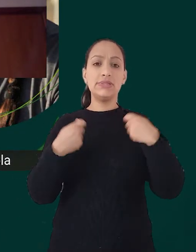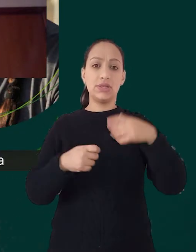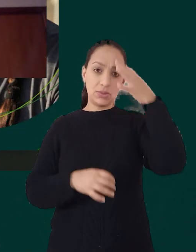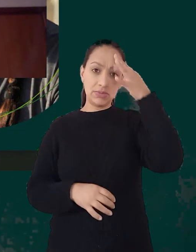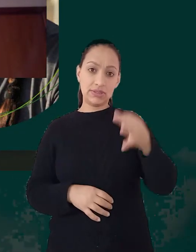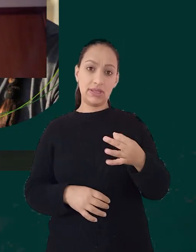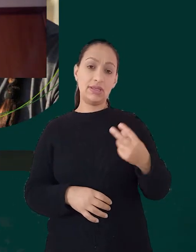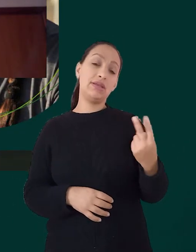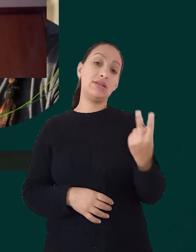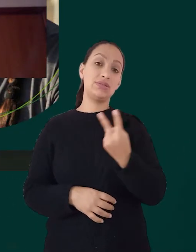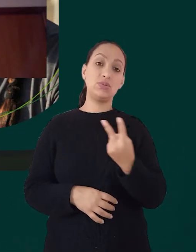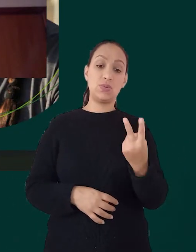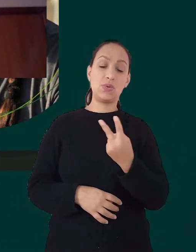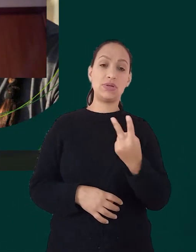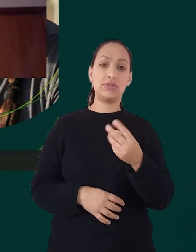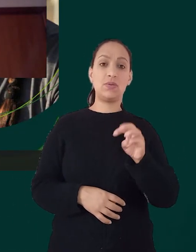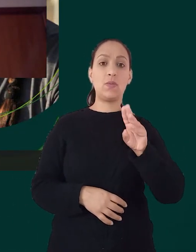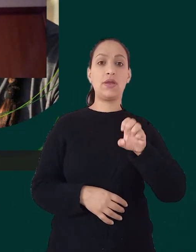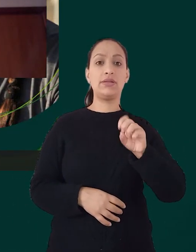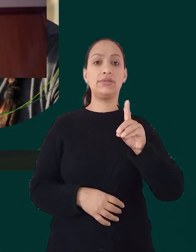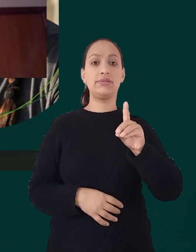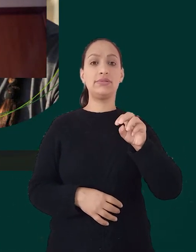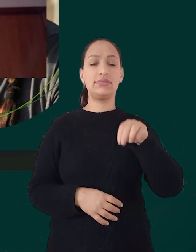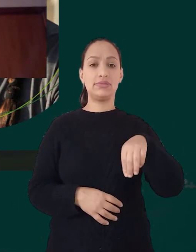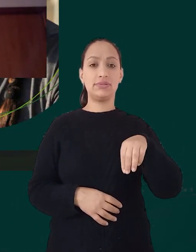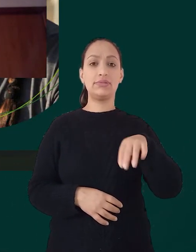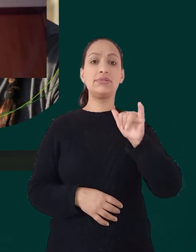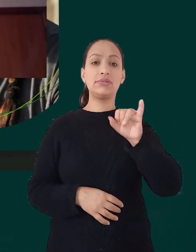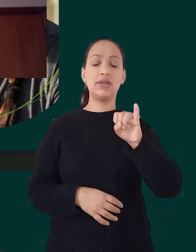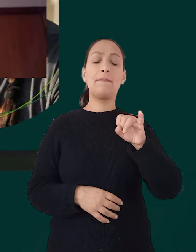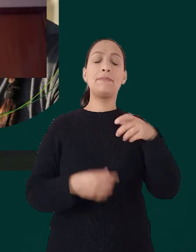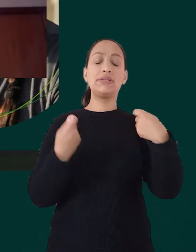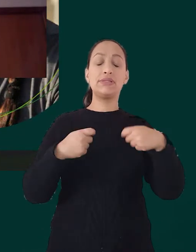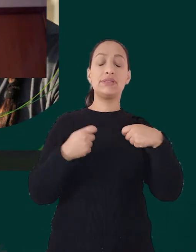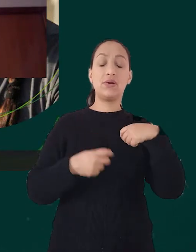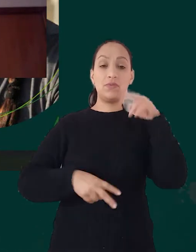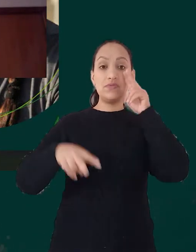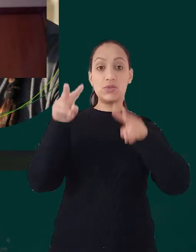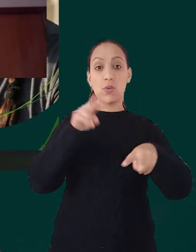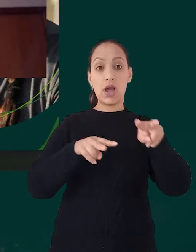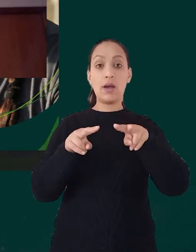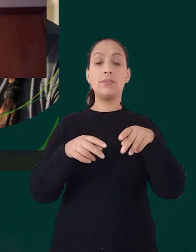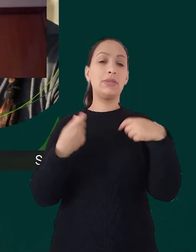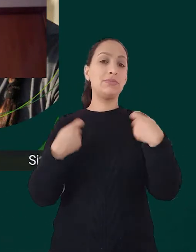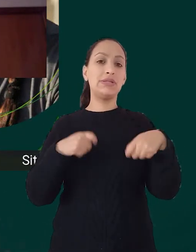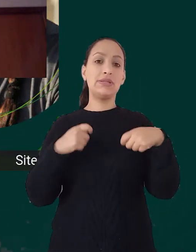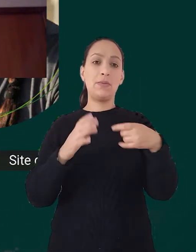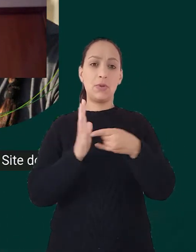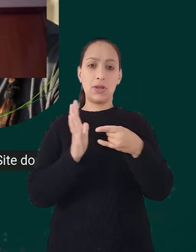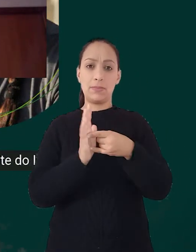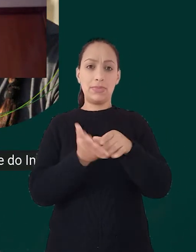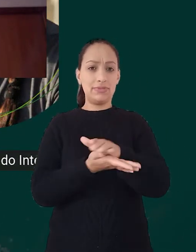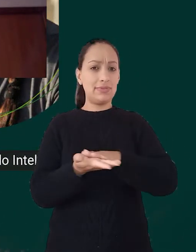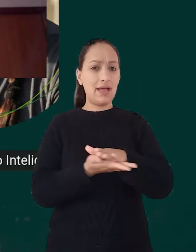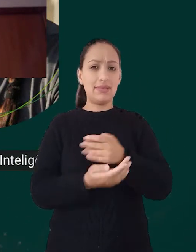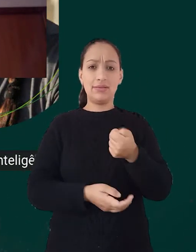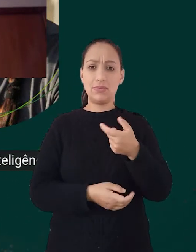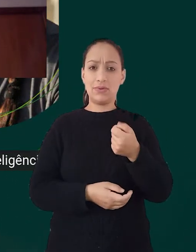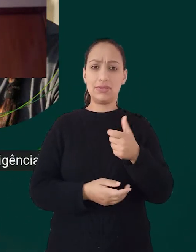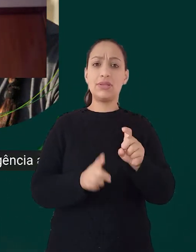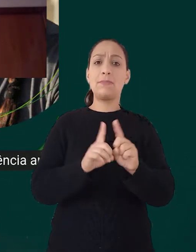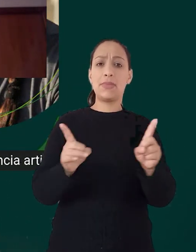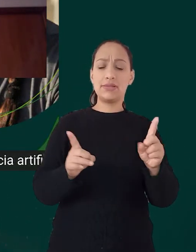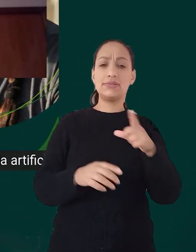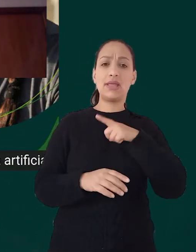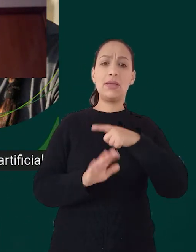essas engines, ela tem uma parte mais visual, onde tu não precisa programar praticamente nada, mas tem